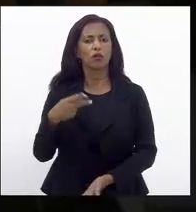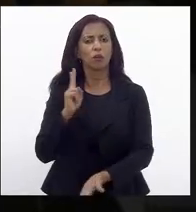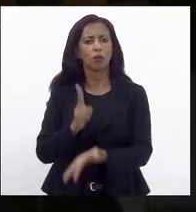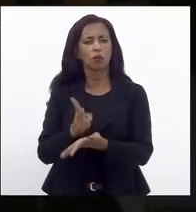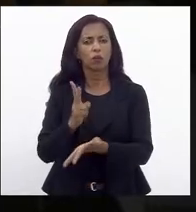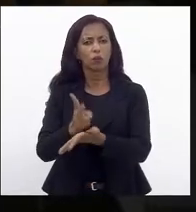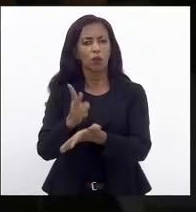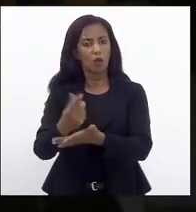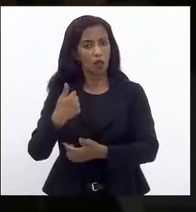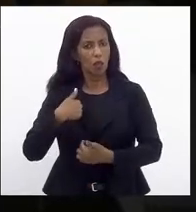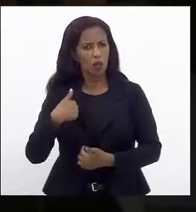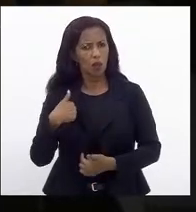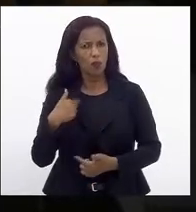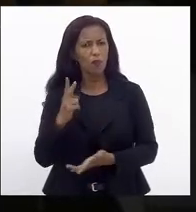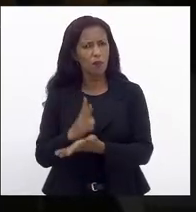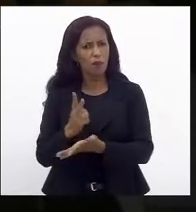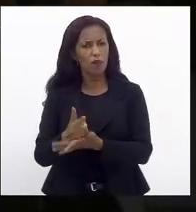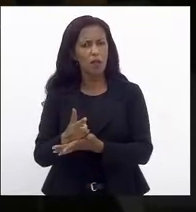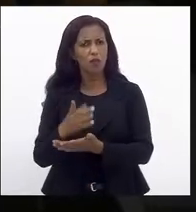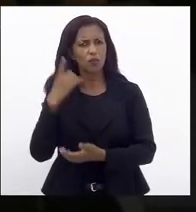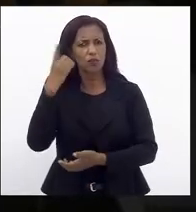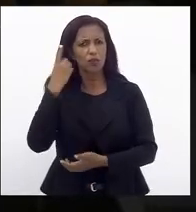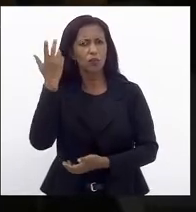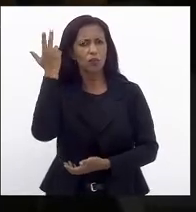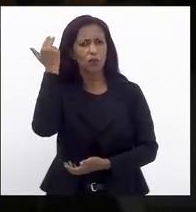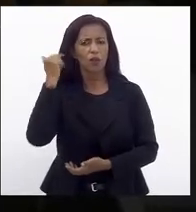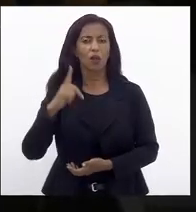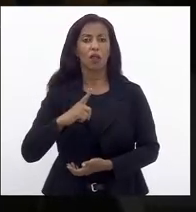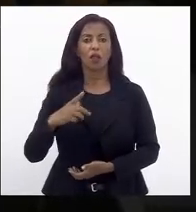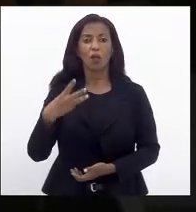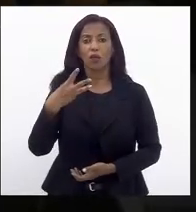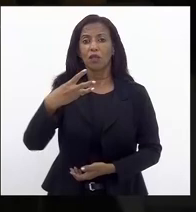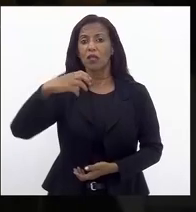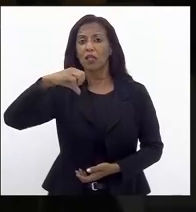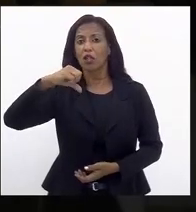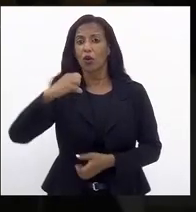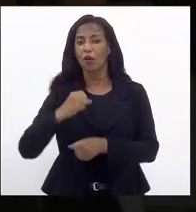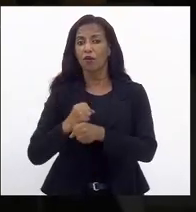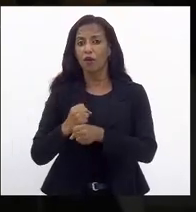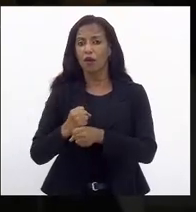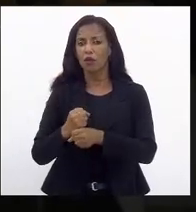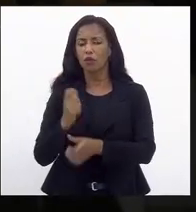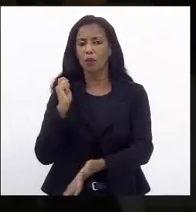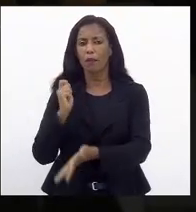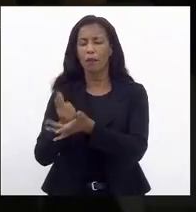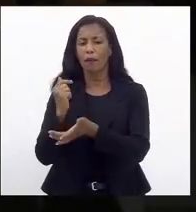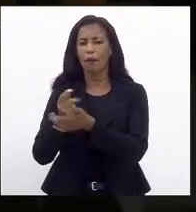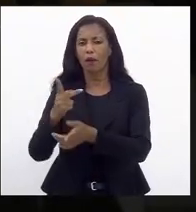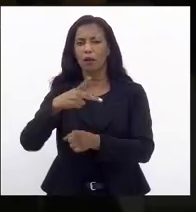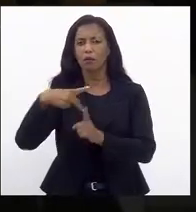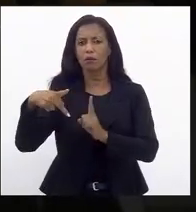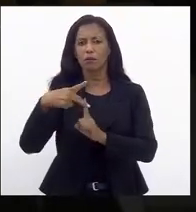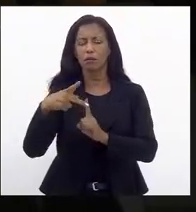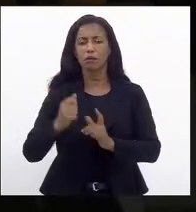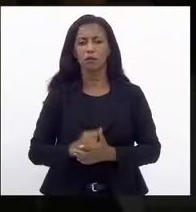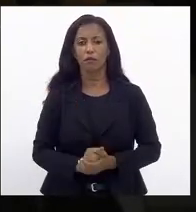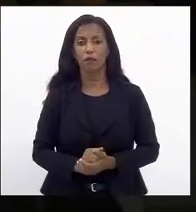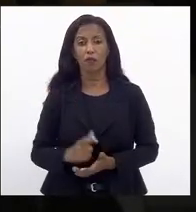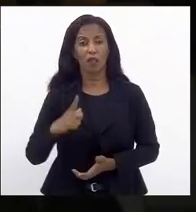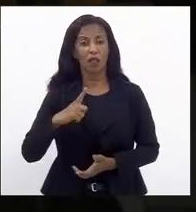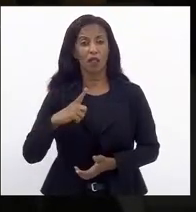mantendo eu mesmo tempo tá até de amar tem um 39 anos de contribuição eu